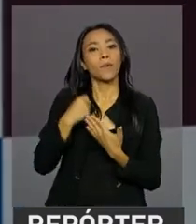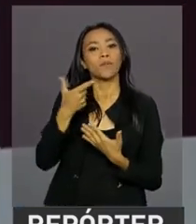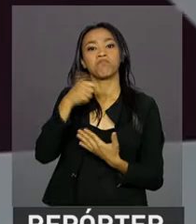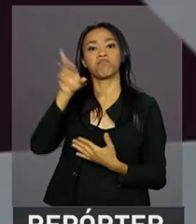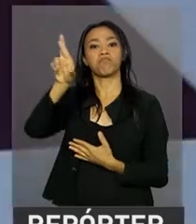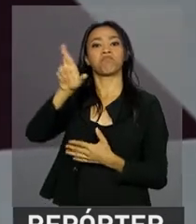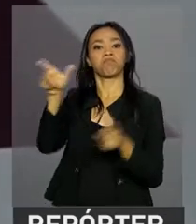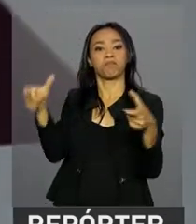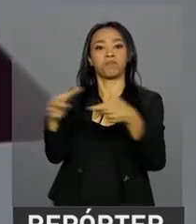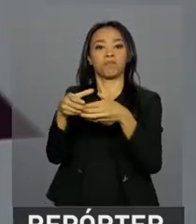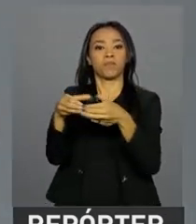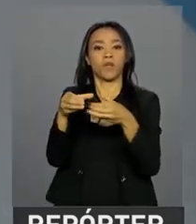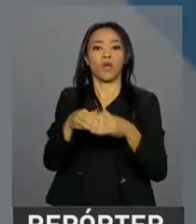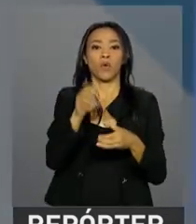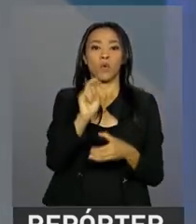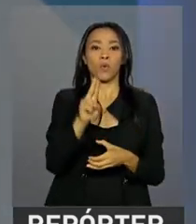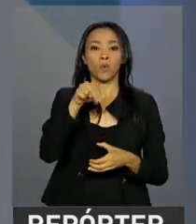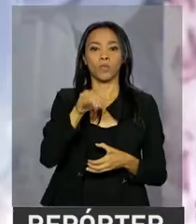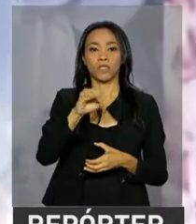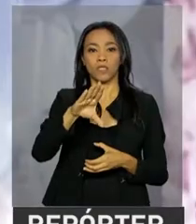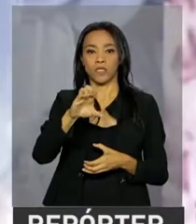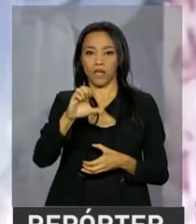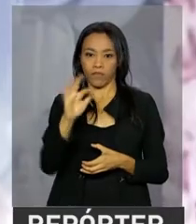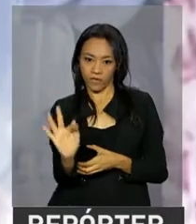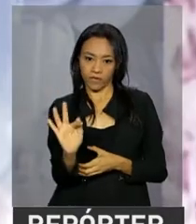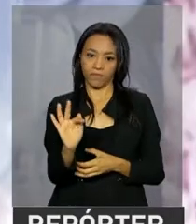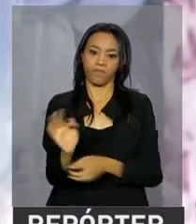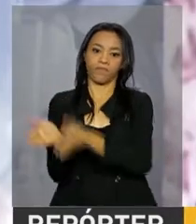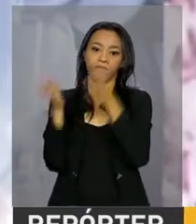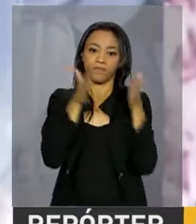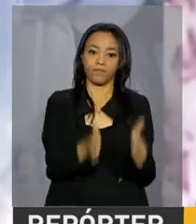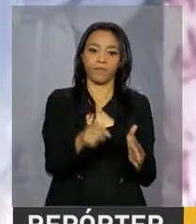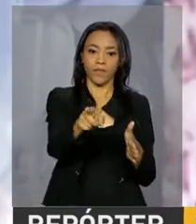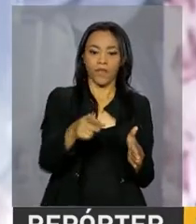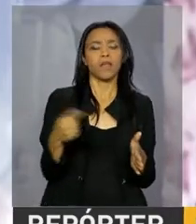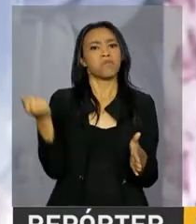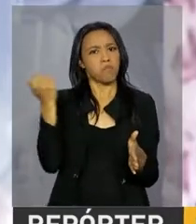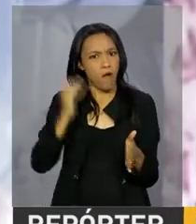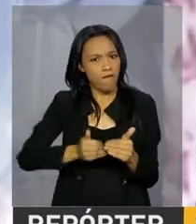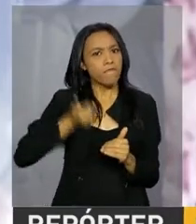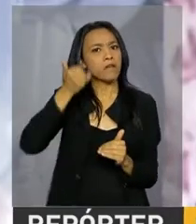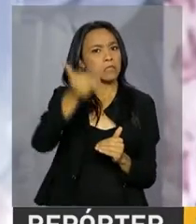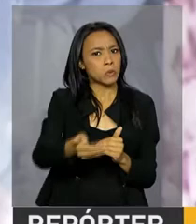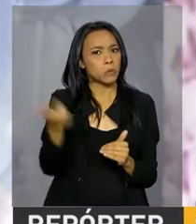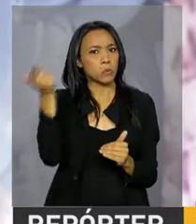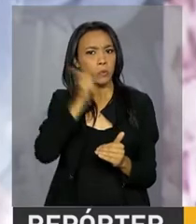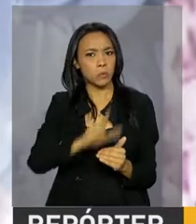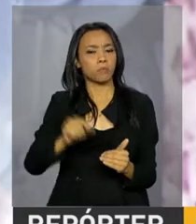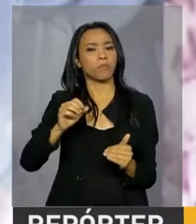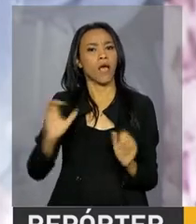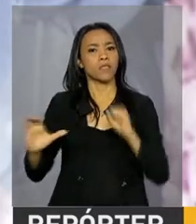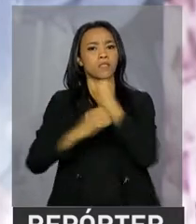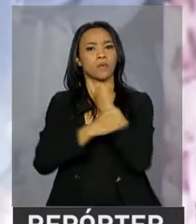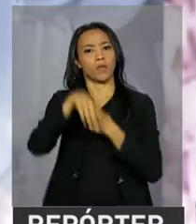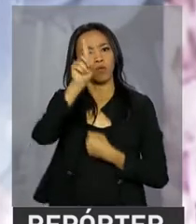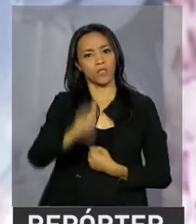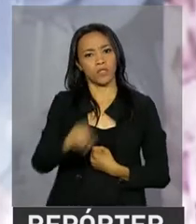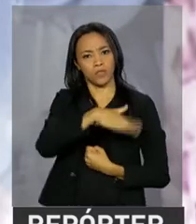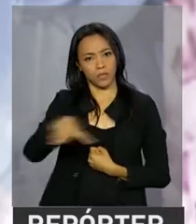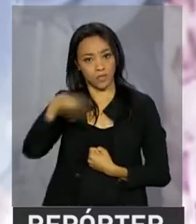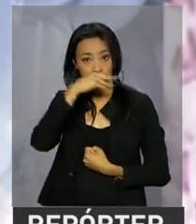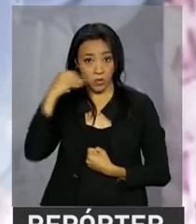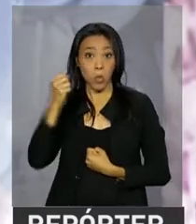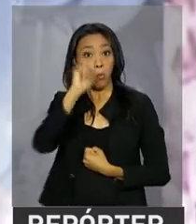o fundo das nações unidas para a infância a gente acredita que é um grande avanço para a garantia das vezes as crianças e adolescentes o brasil está avançando